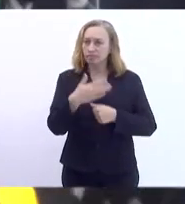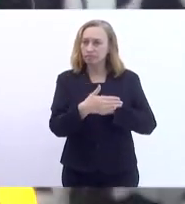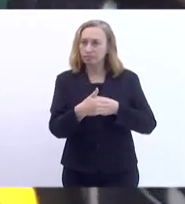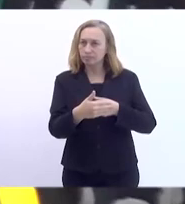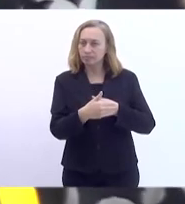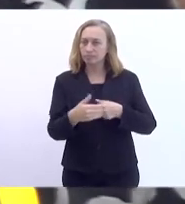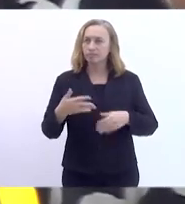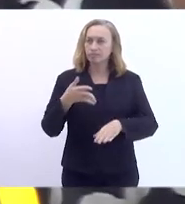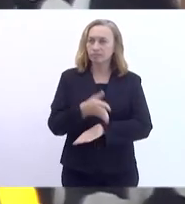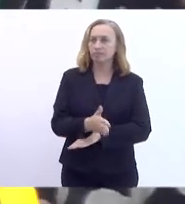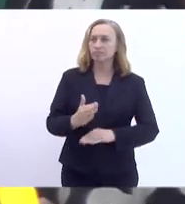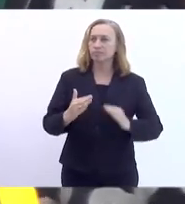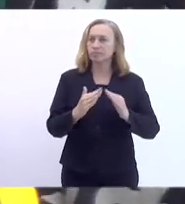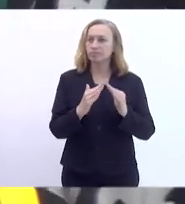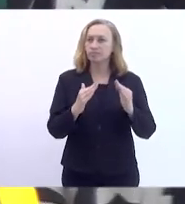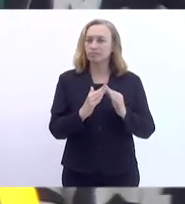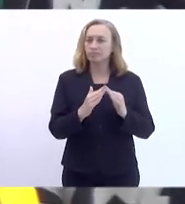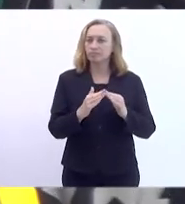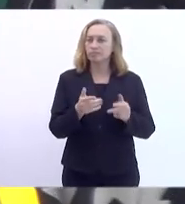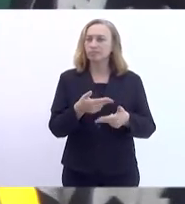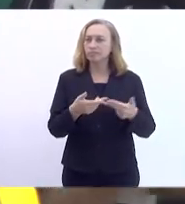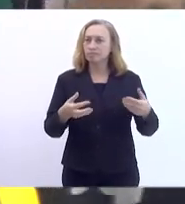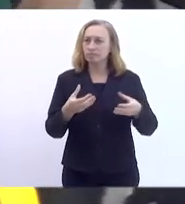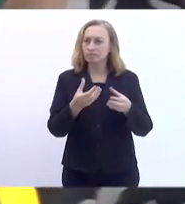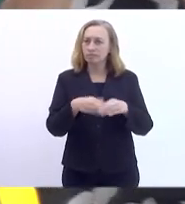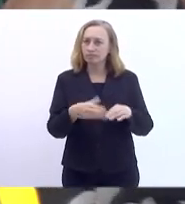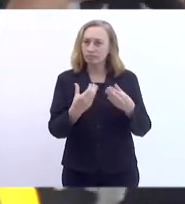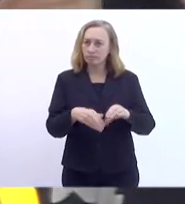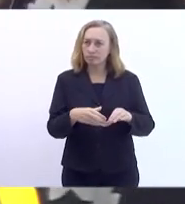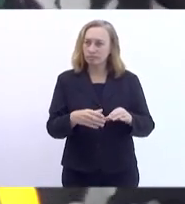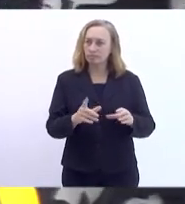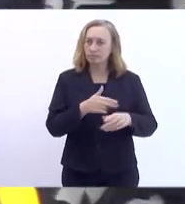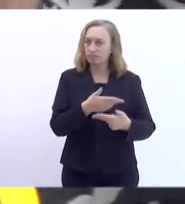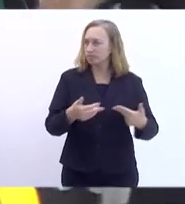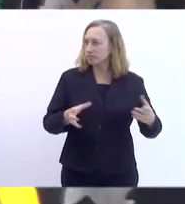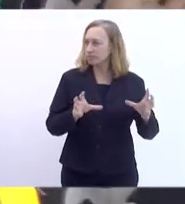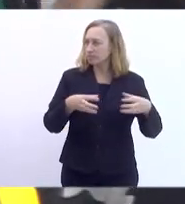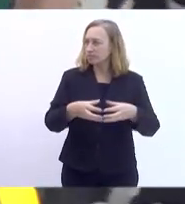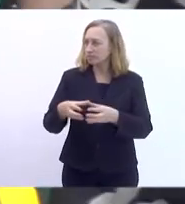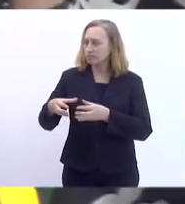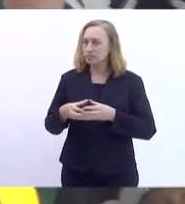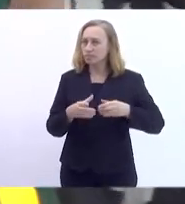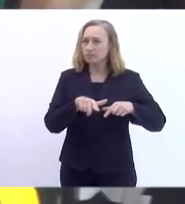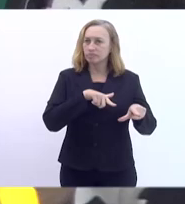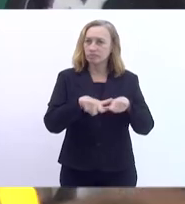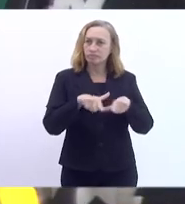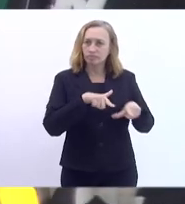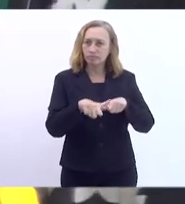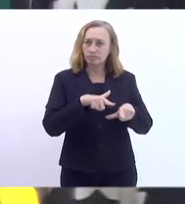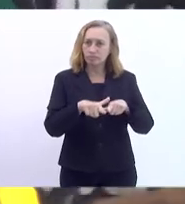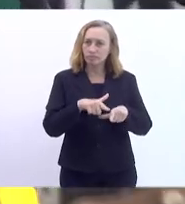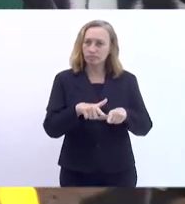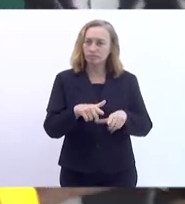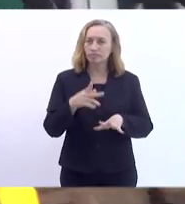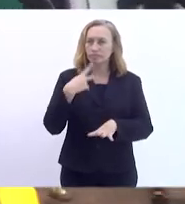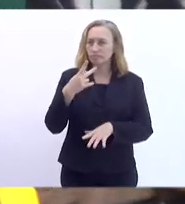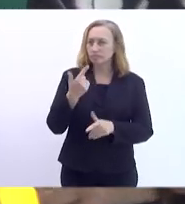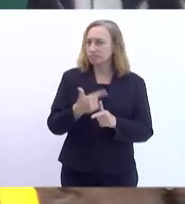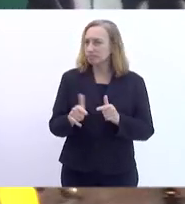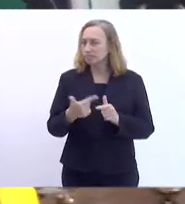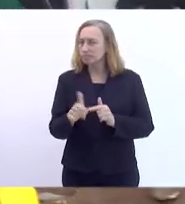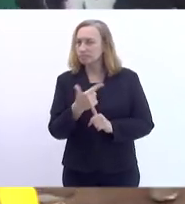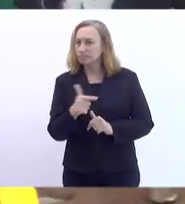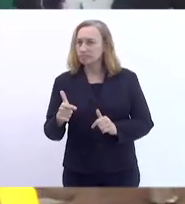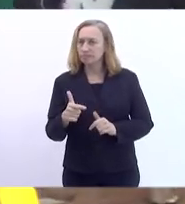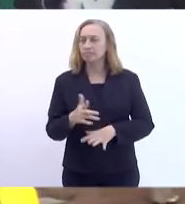eu cheguei nessa casa como eu narrei anteriormente eram muitos concursados muitas comissões e era um trabalho e fala que sem problema nenhum